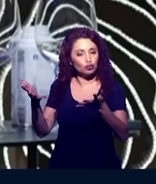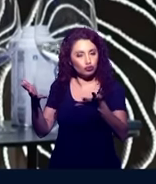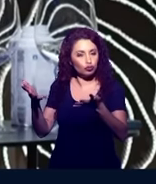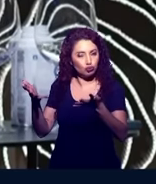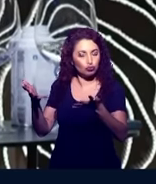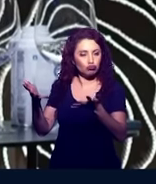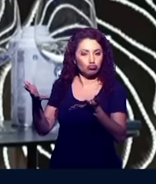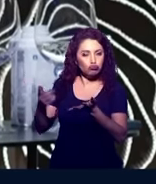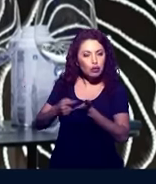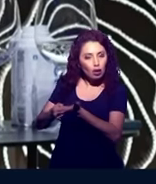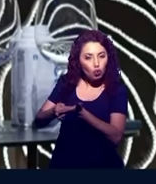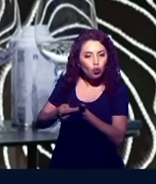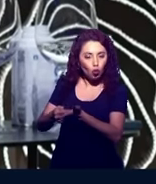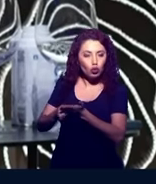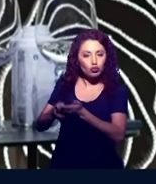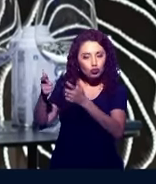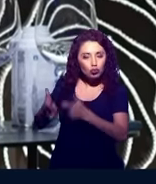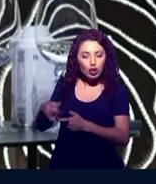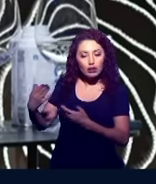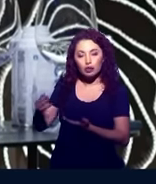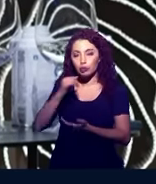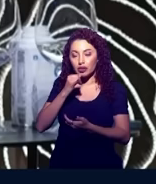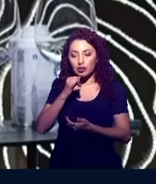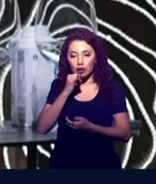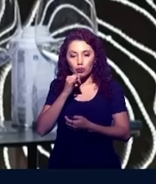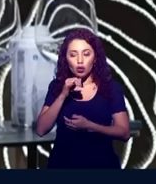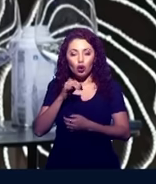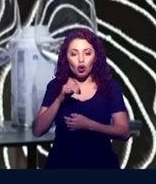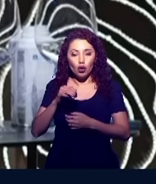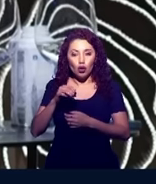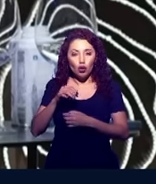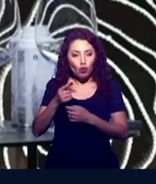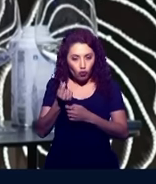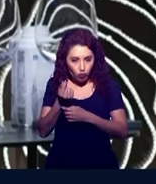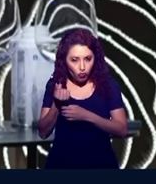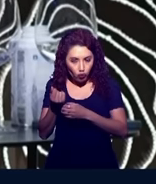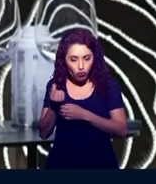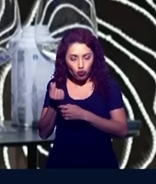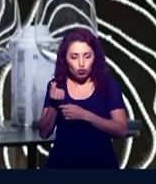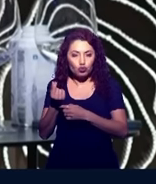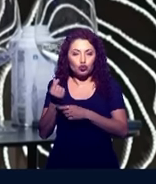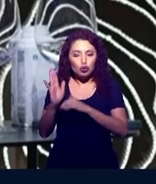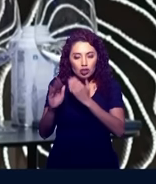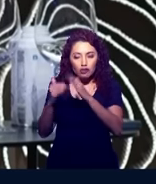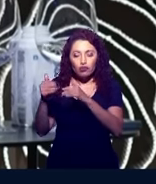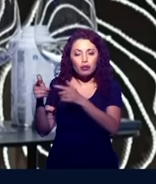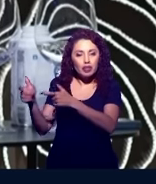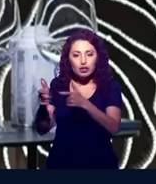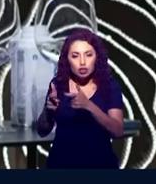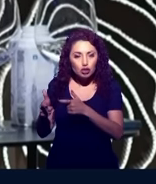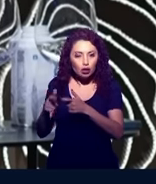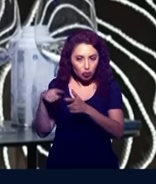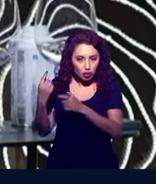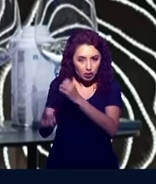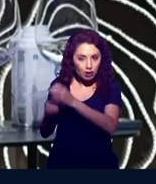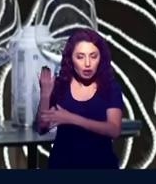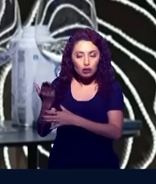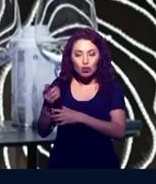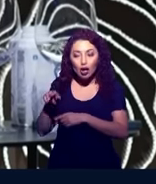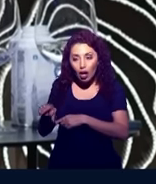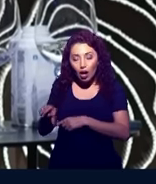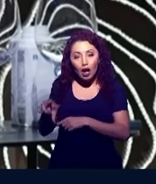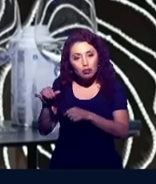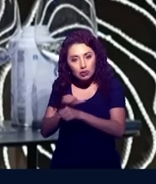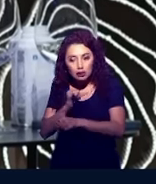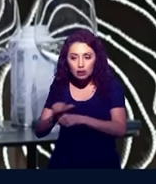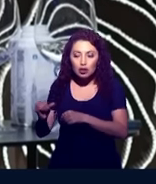transparente por exemplo do Fundo de desenvolvimento Regional que a gente tá criando ele ele é uma forma inteligente de você dar transparência para aquilo que